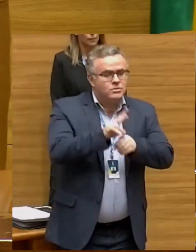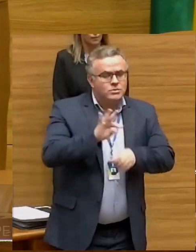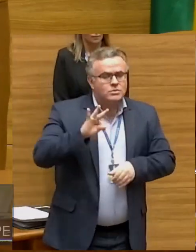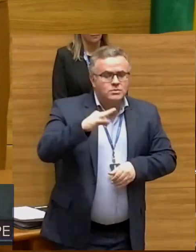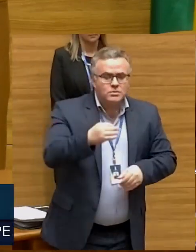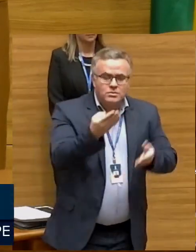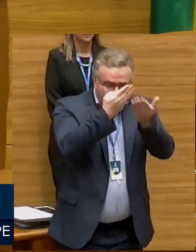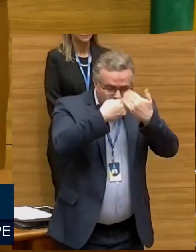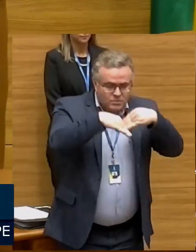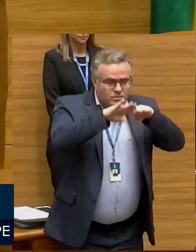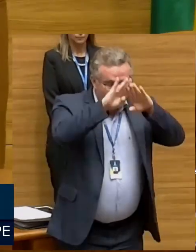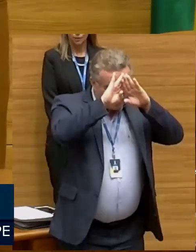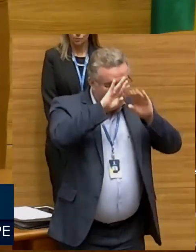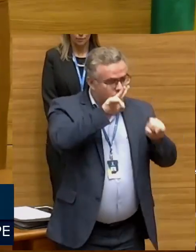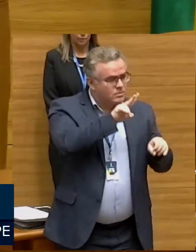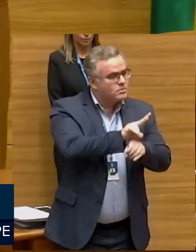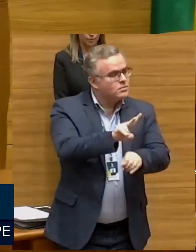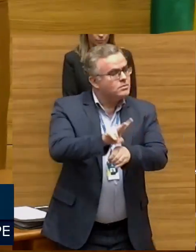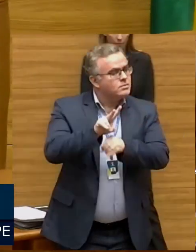os orixás.